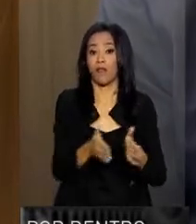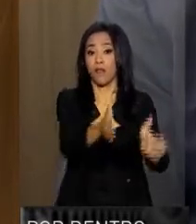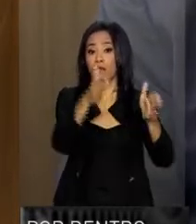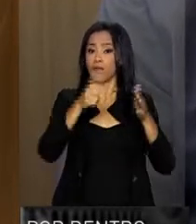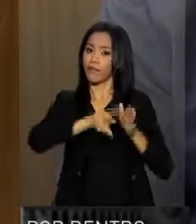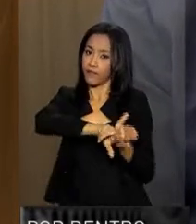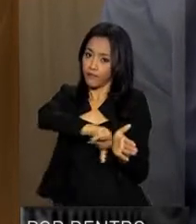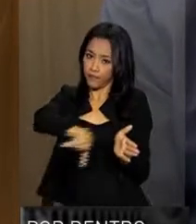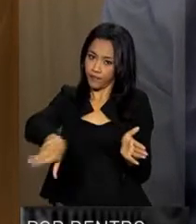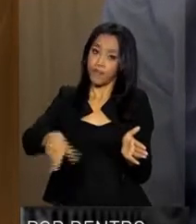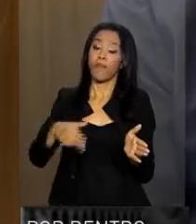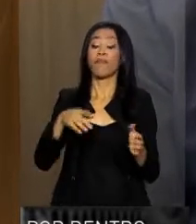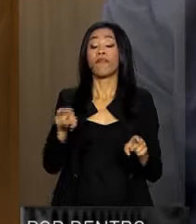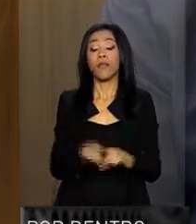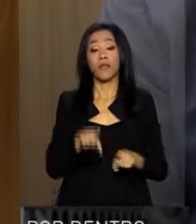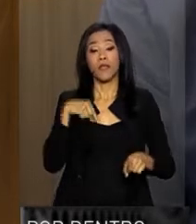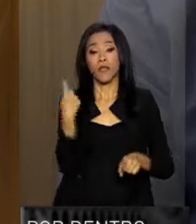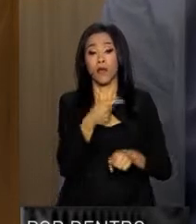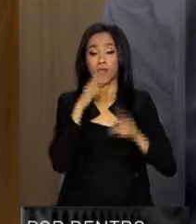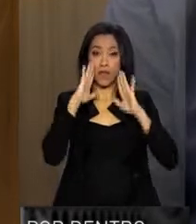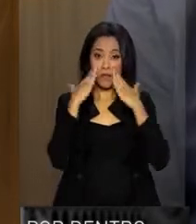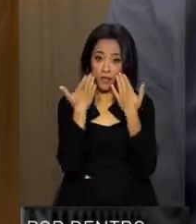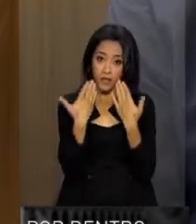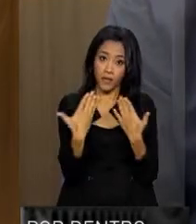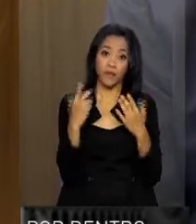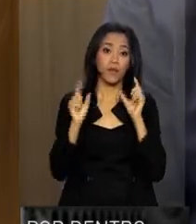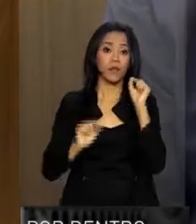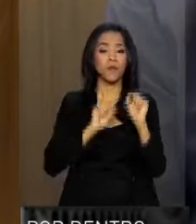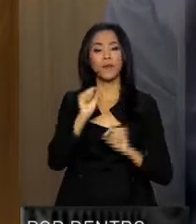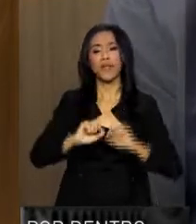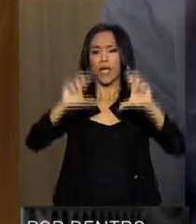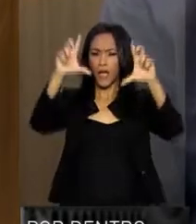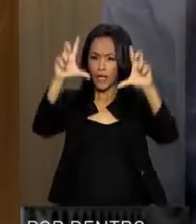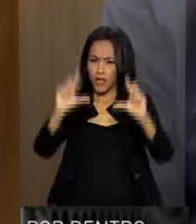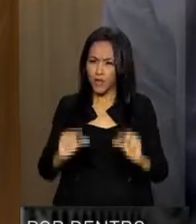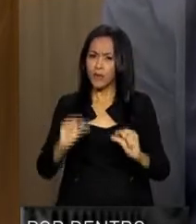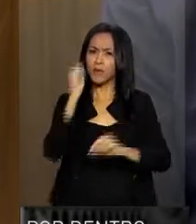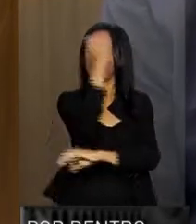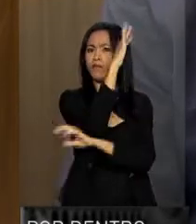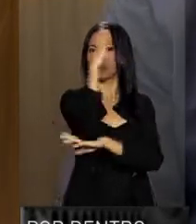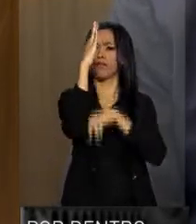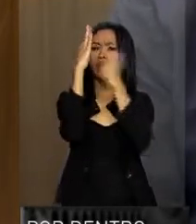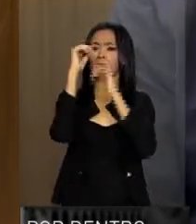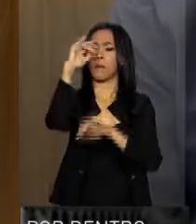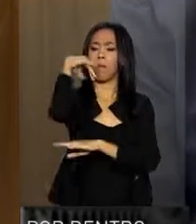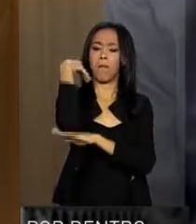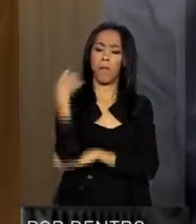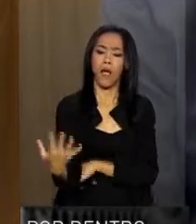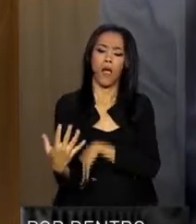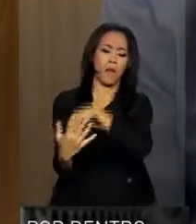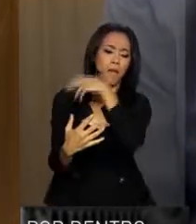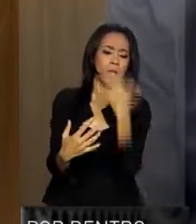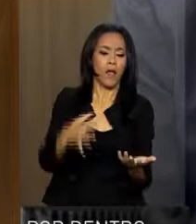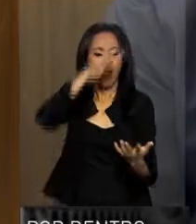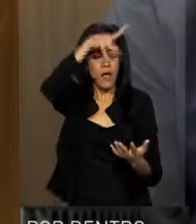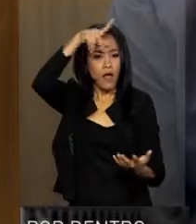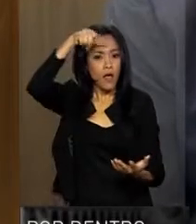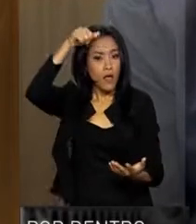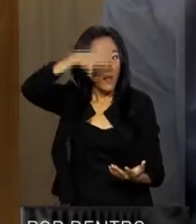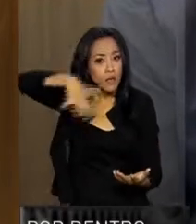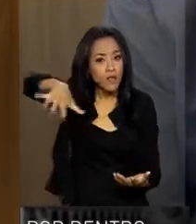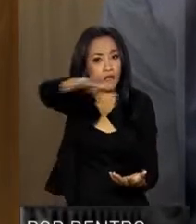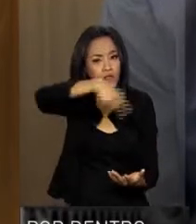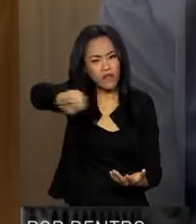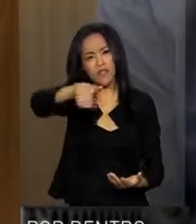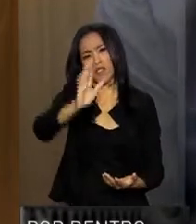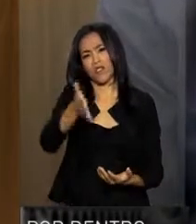com muita ênfase à diminuição do desmatamento na amazônia porque como vocês sabem hoje mais